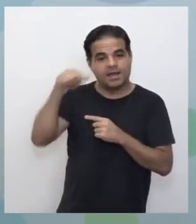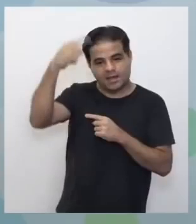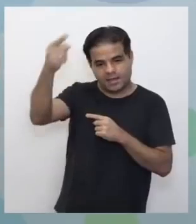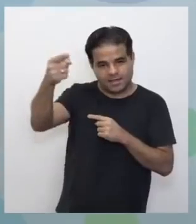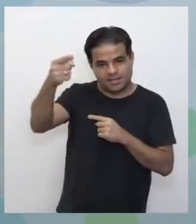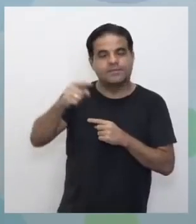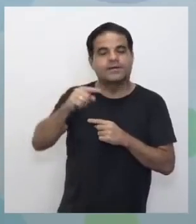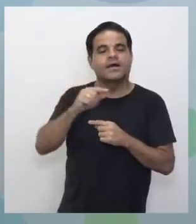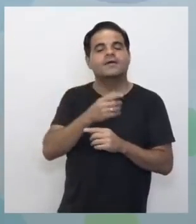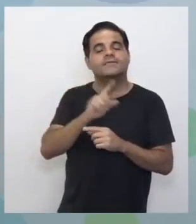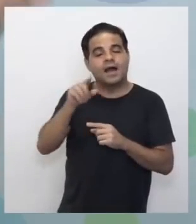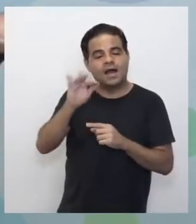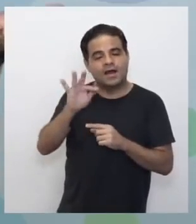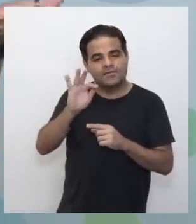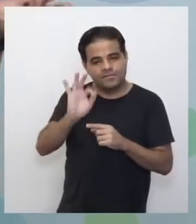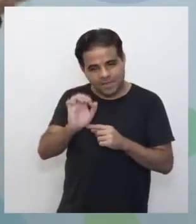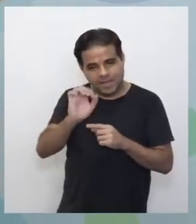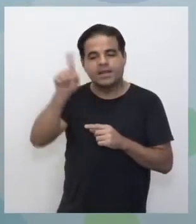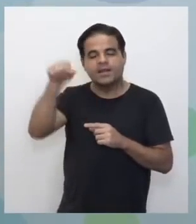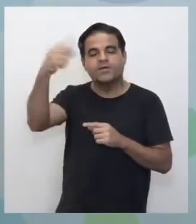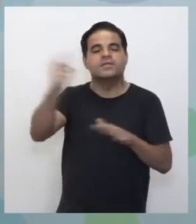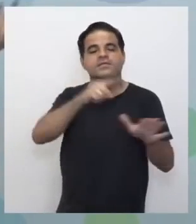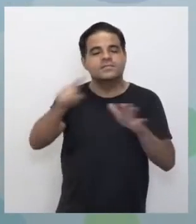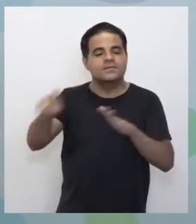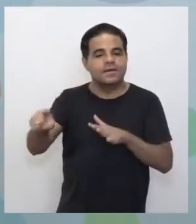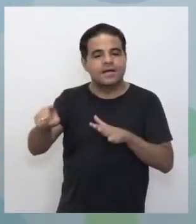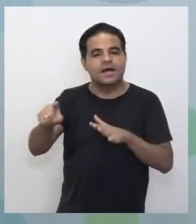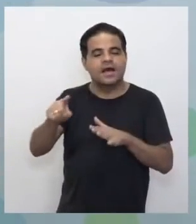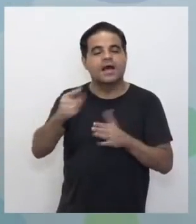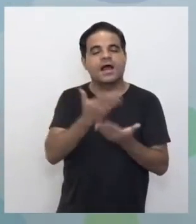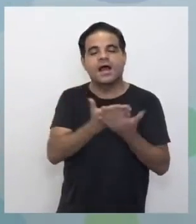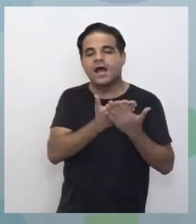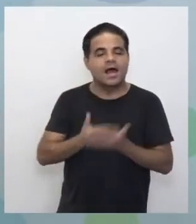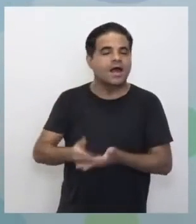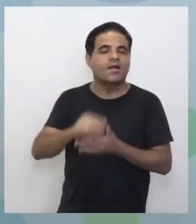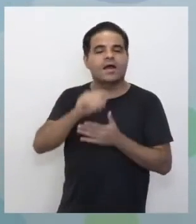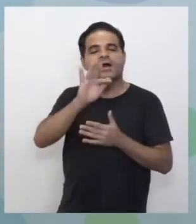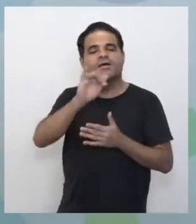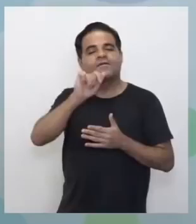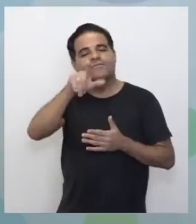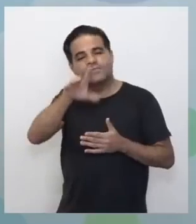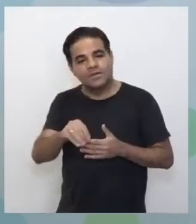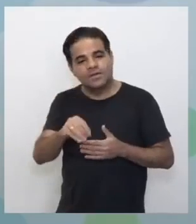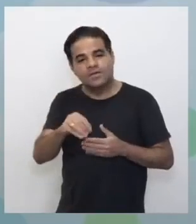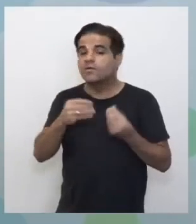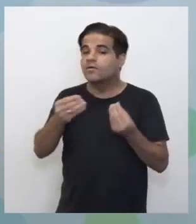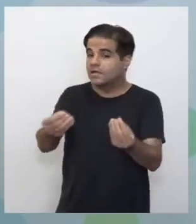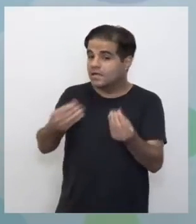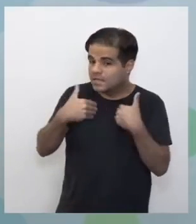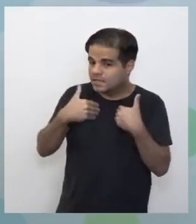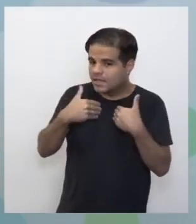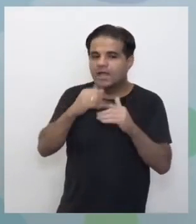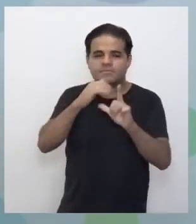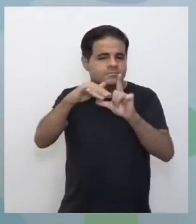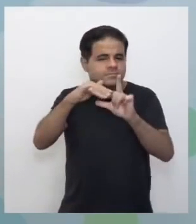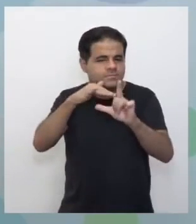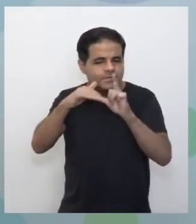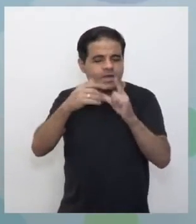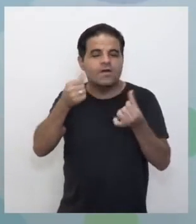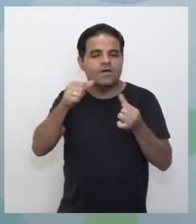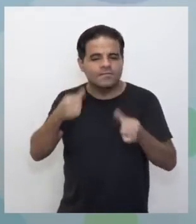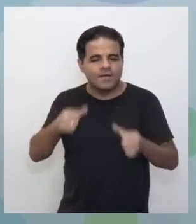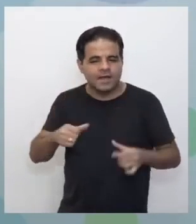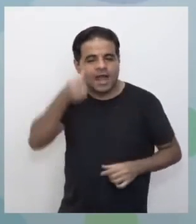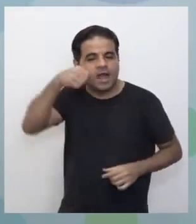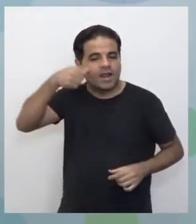depois sócio. A Mafé, na próxima semana na aula de filo. E não esqueçam de avaliar a aula, daí o seu feedback no nosso QR Code, que vai aparecer também para vocês